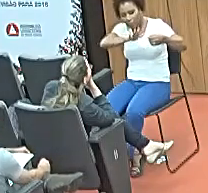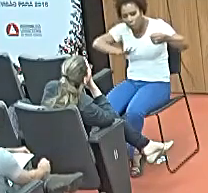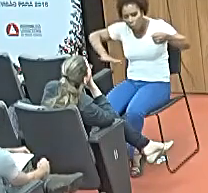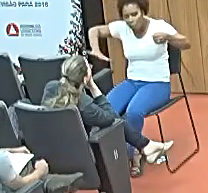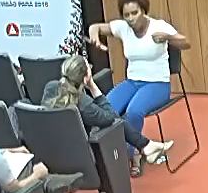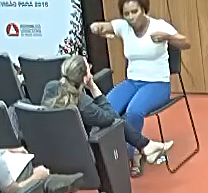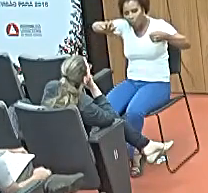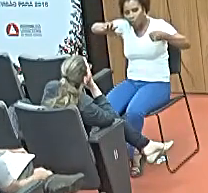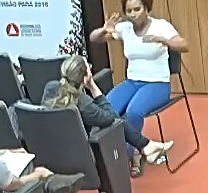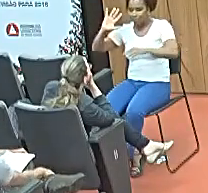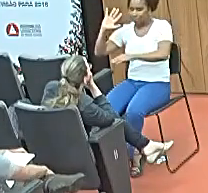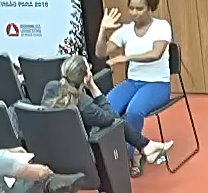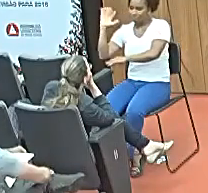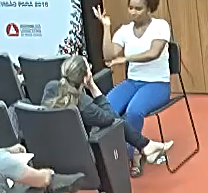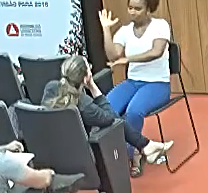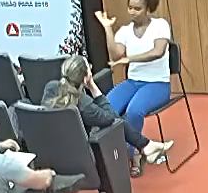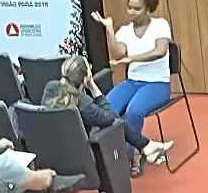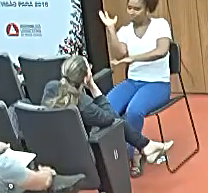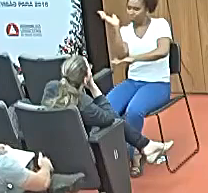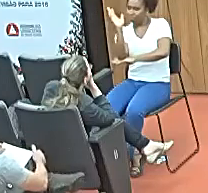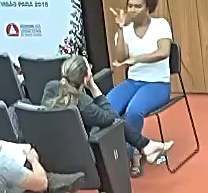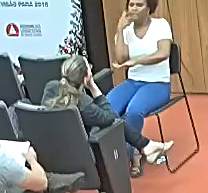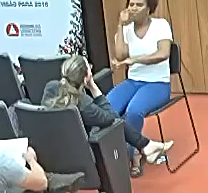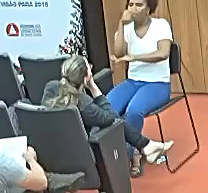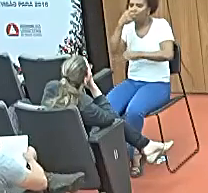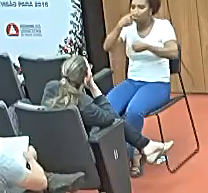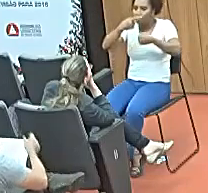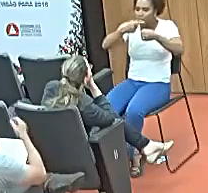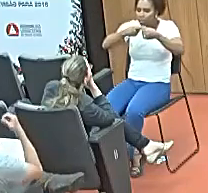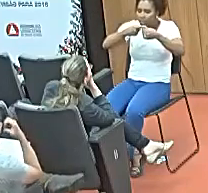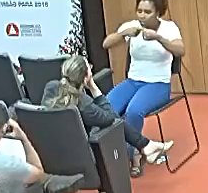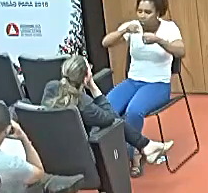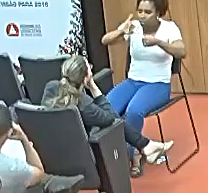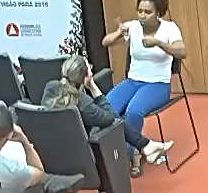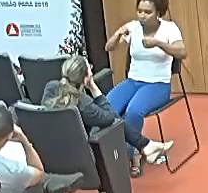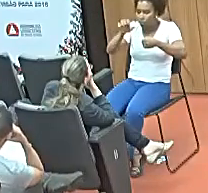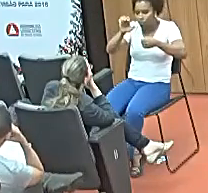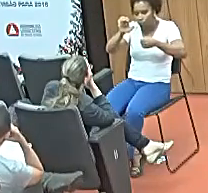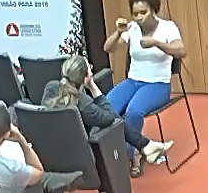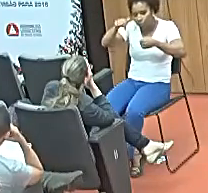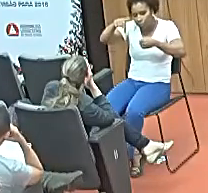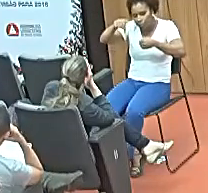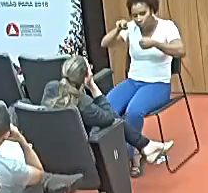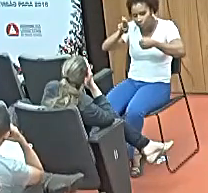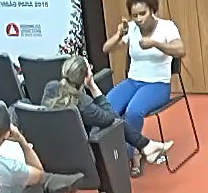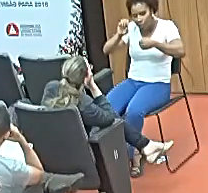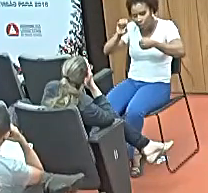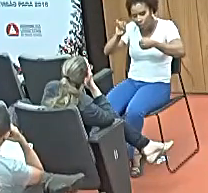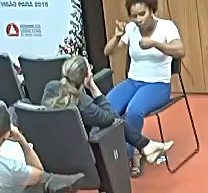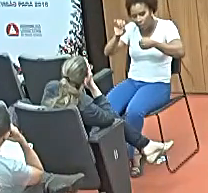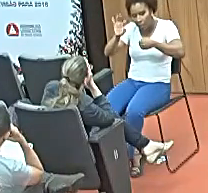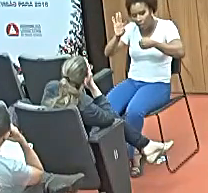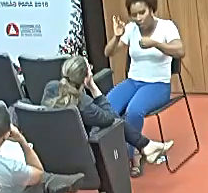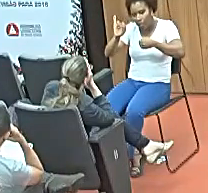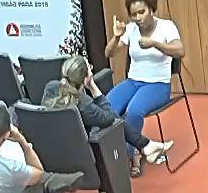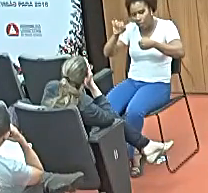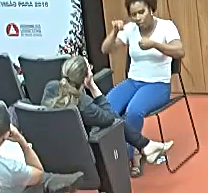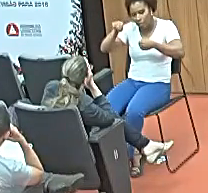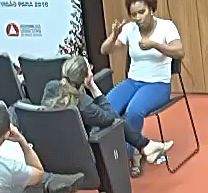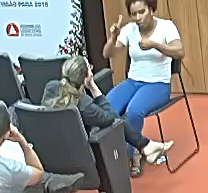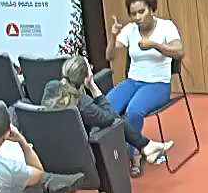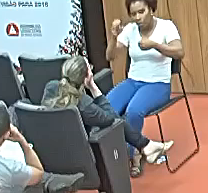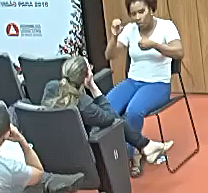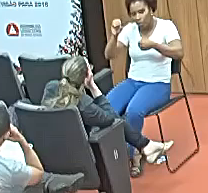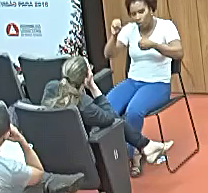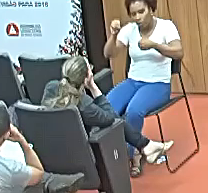outlet onde jackson não estava e não havia previsão nenhuma pra nossa região então por uma demanda também que a gente buscou